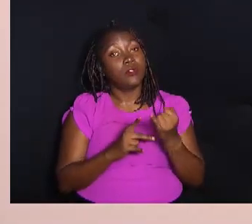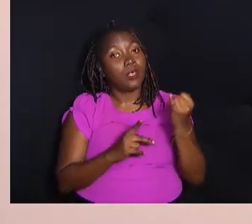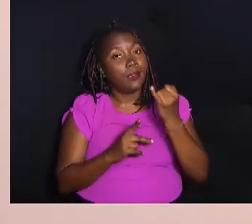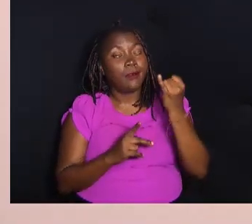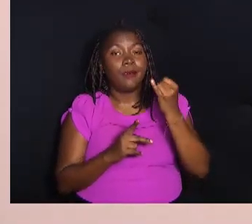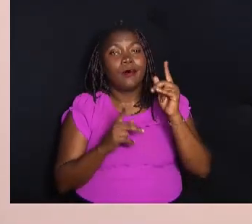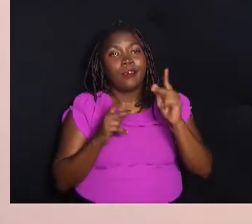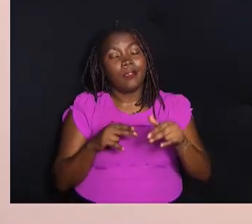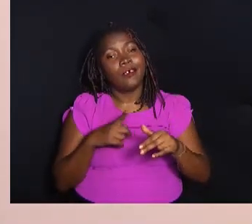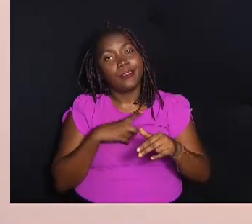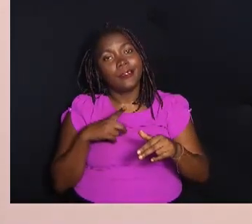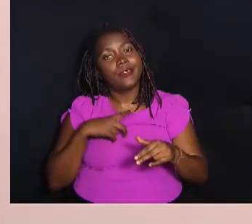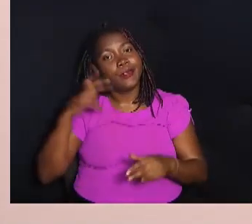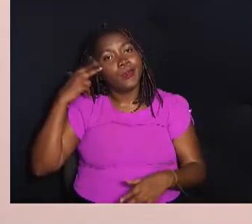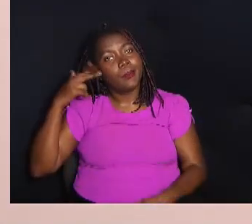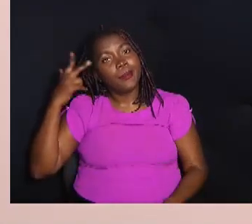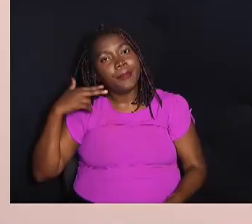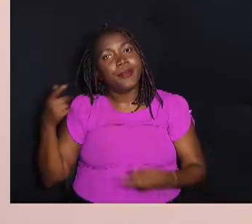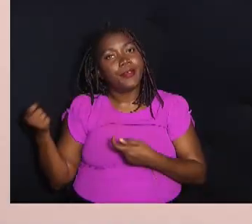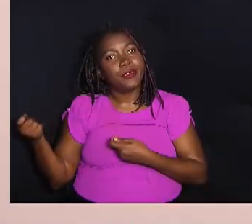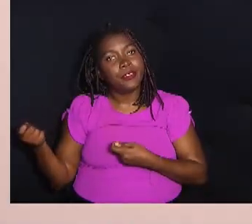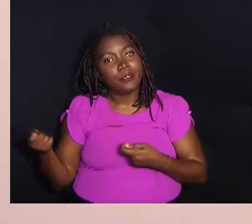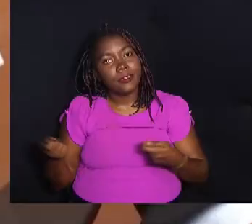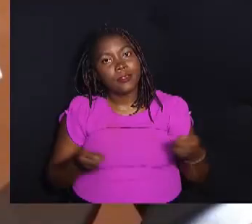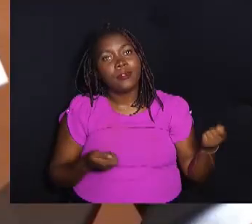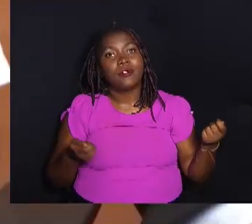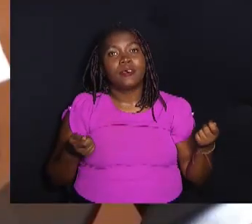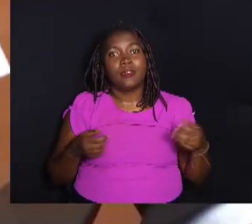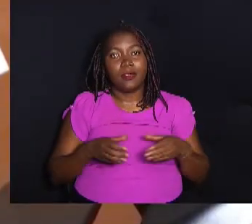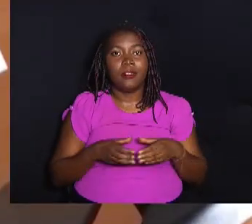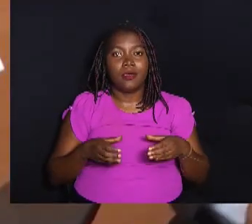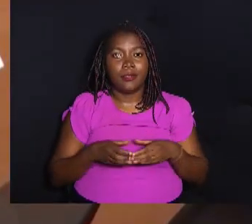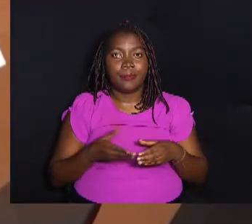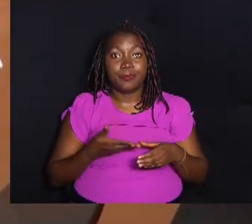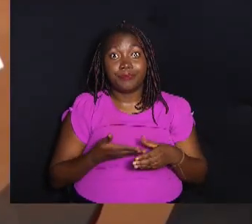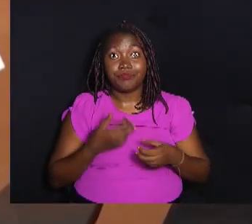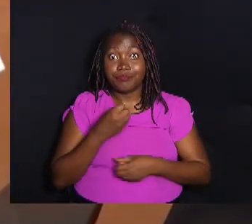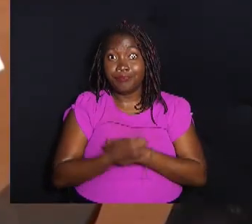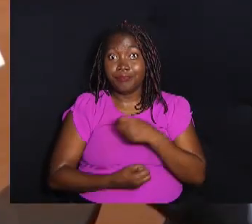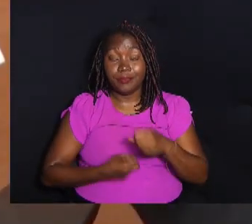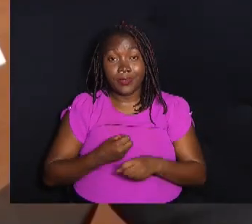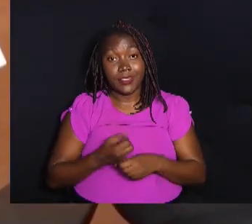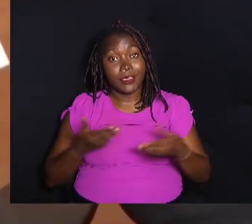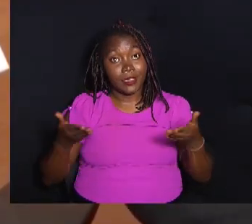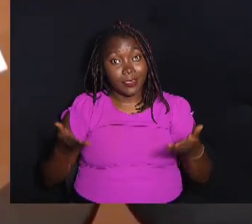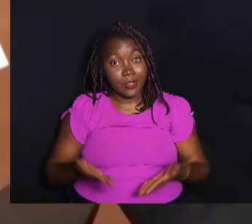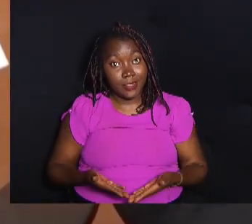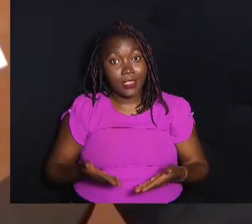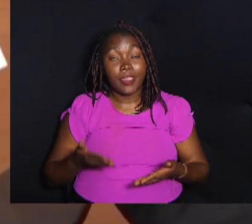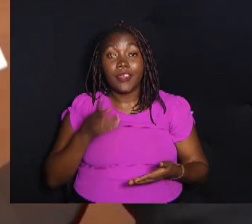como tem sido normalmente a a a tônica dessa comissão para este ano o vereador espera não ter tantas